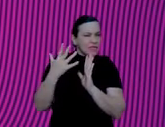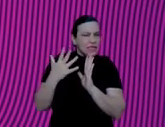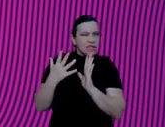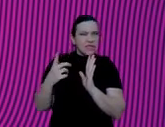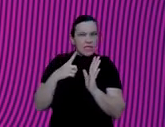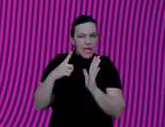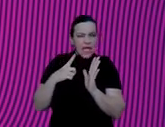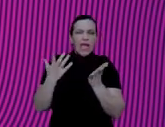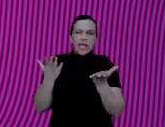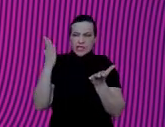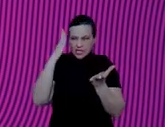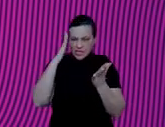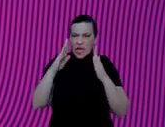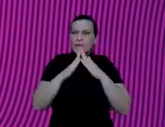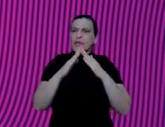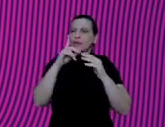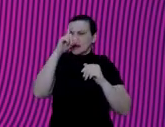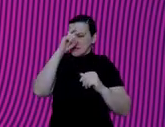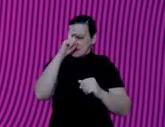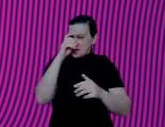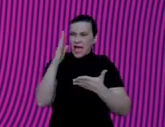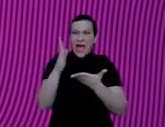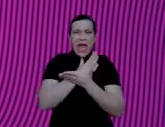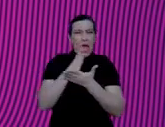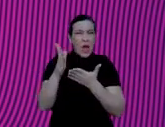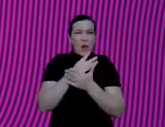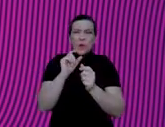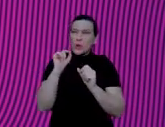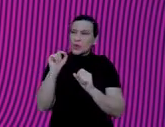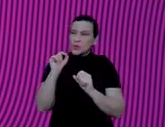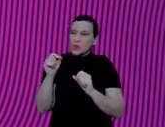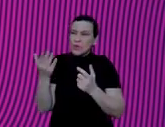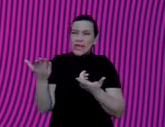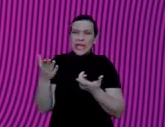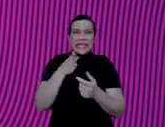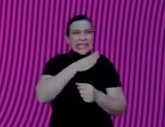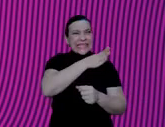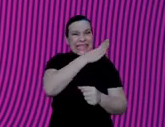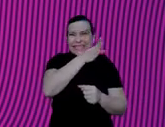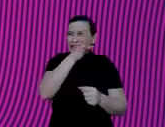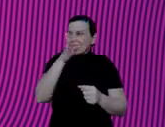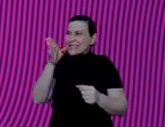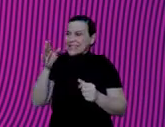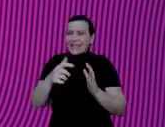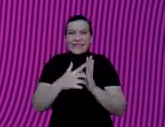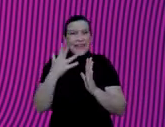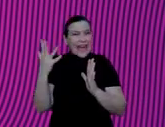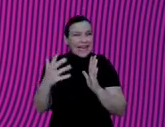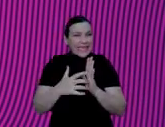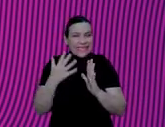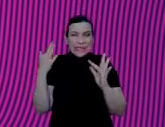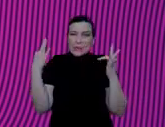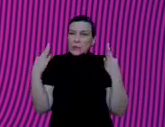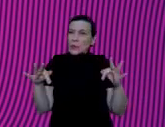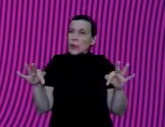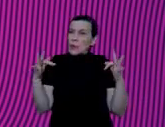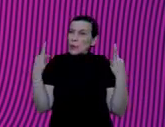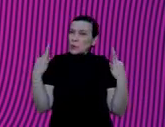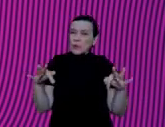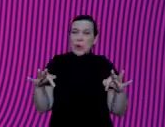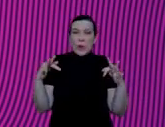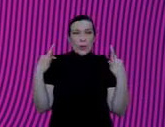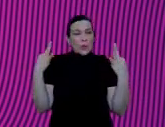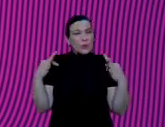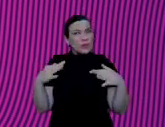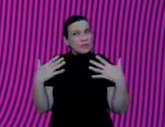há os pacientes que vão peregrinando de pronto-atendimento em pronto-atendimento, né, com quadros de dor supostamente aguda, mas que, na verdade, são